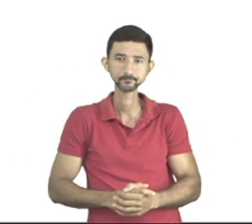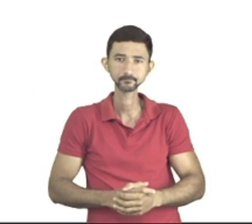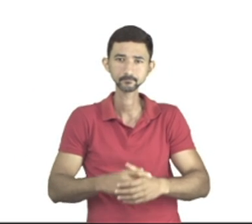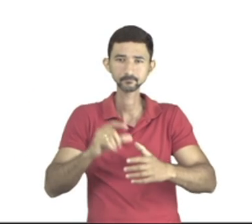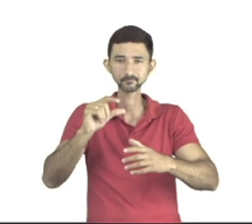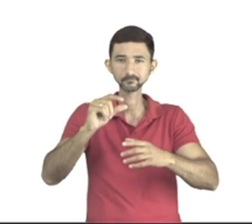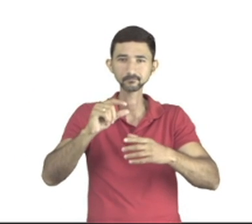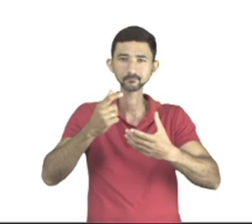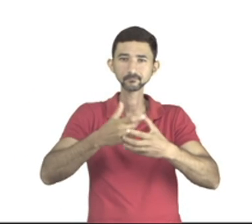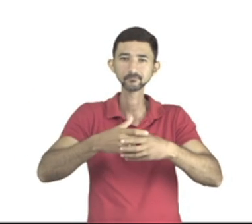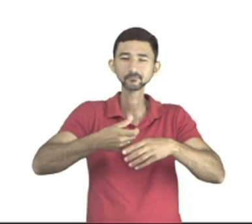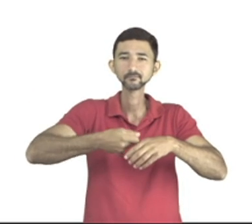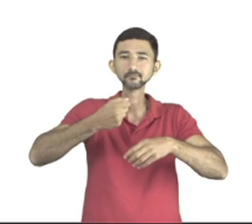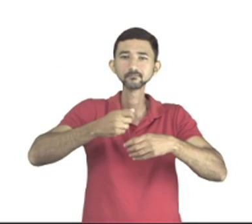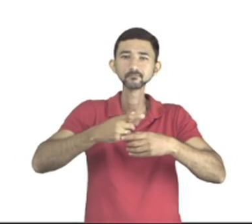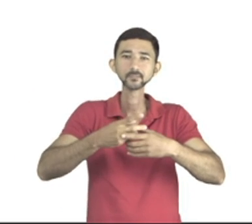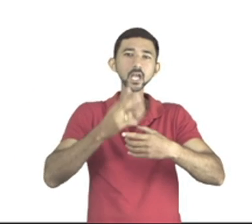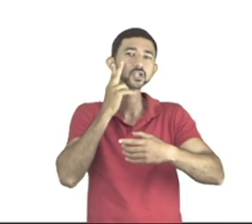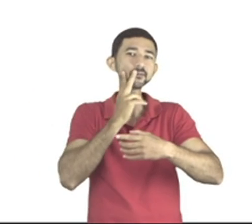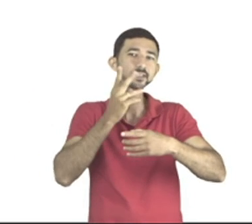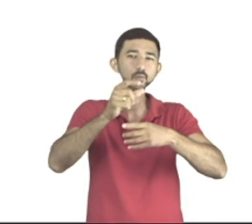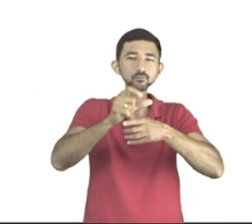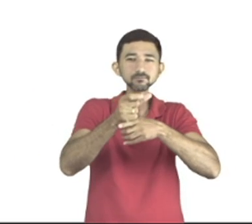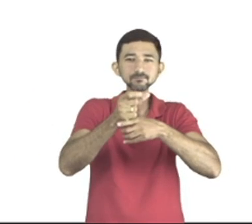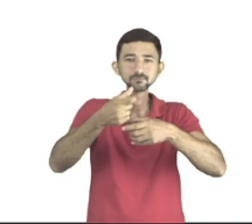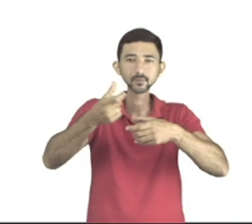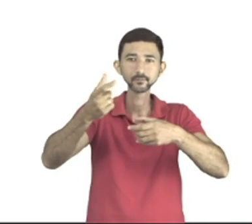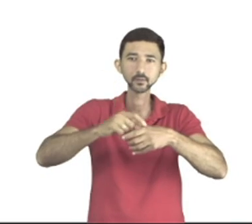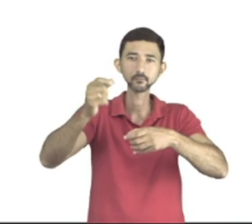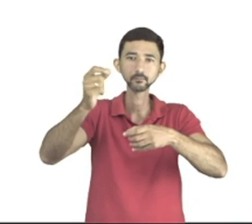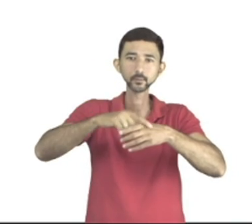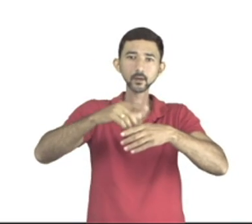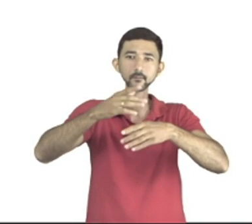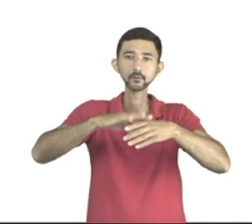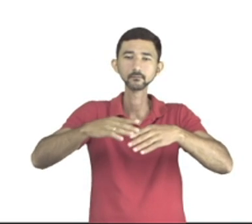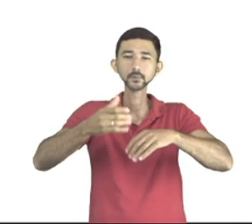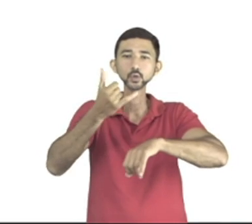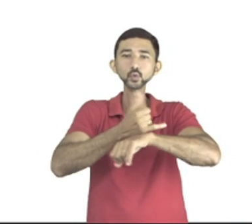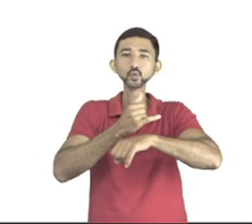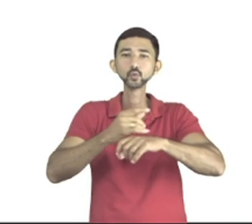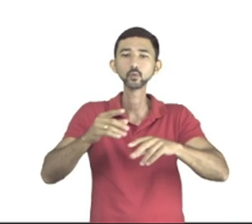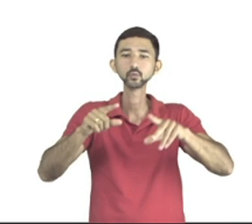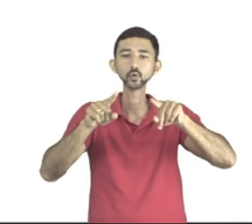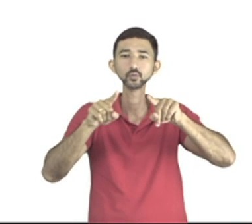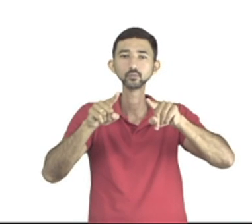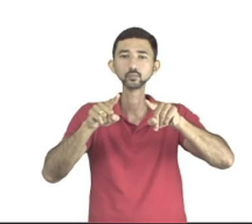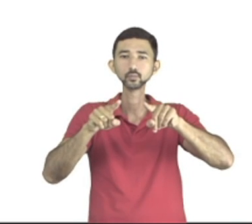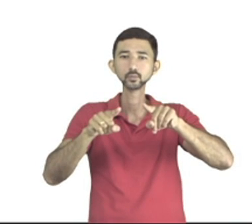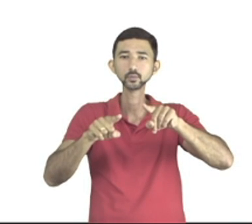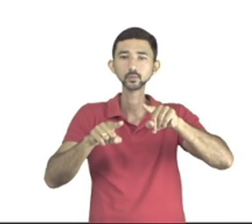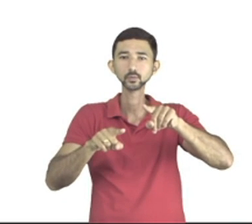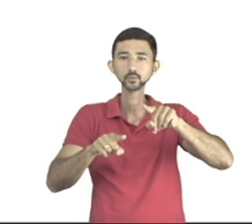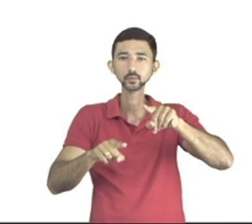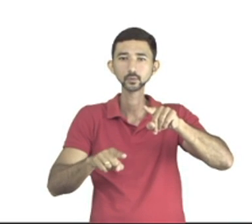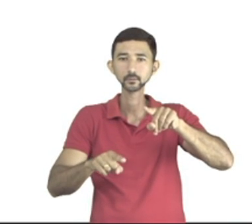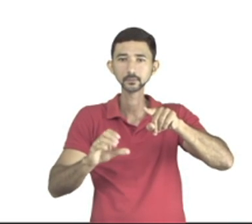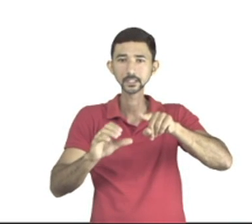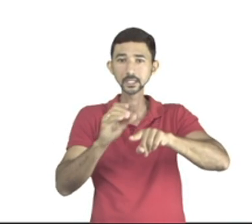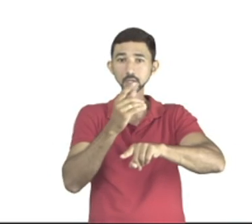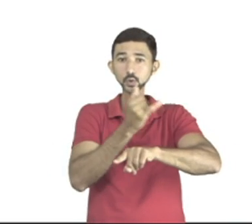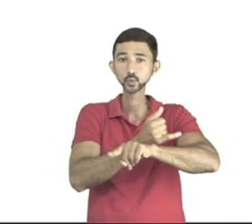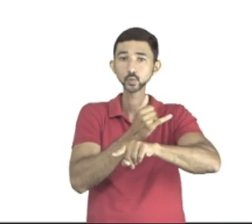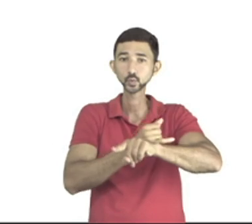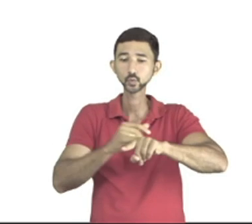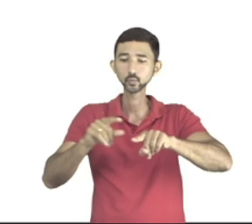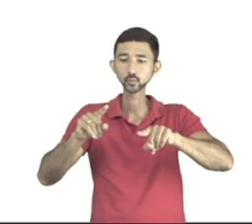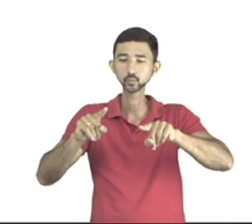rolha de vinho, e jogo um pedaço de chumbo, quem afunda? O chumbo, porque ele tem maior densidade,